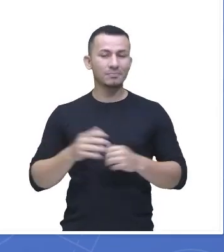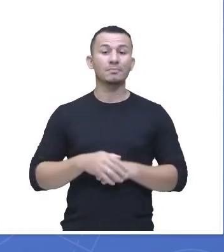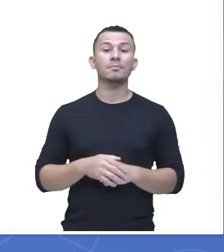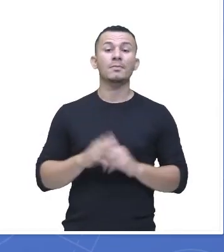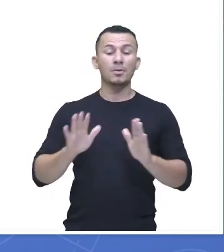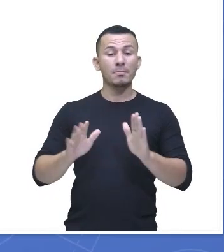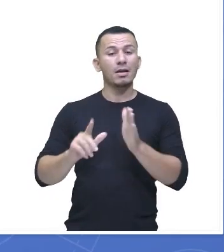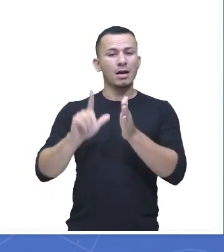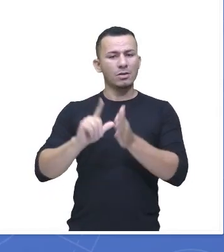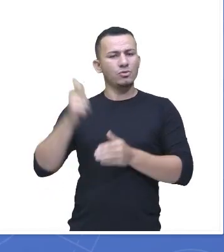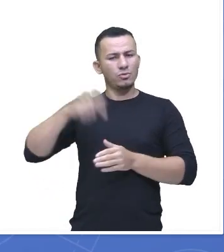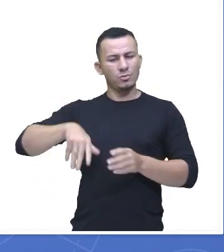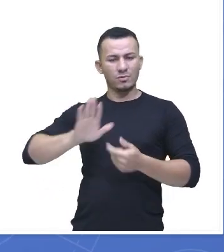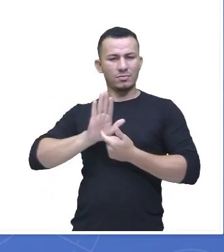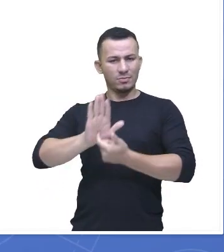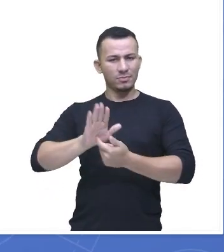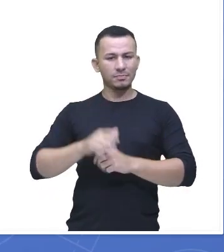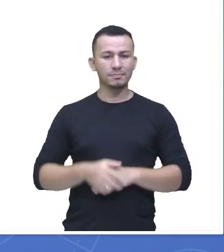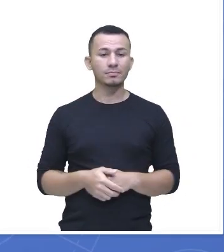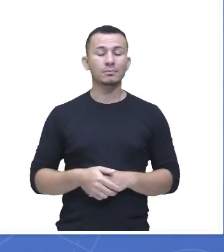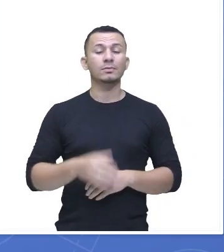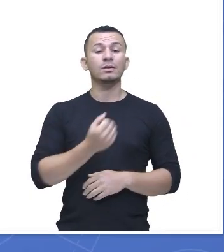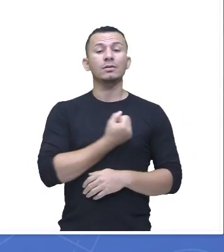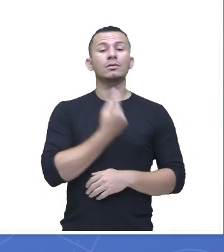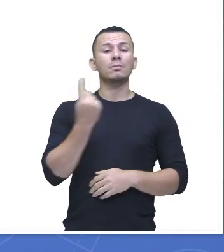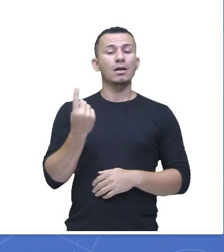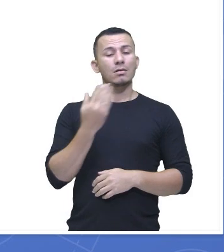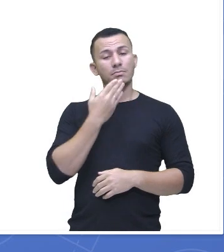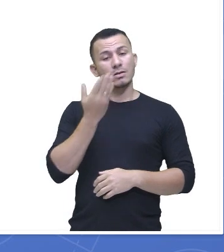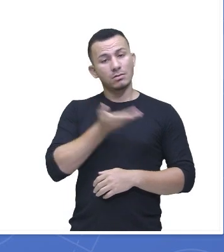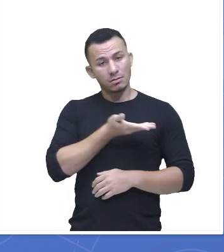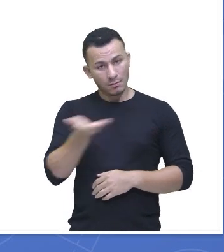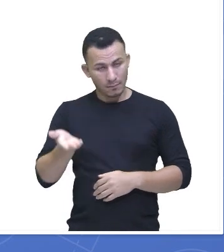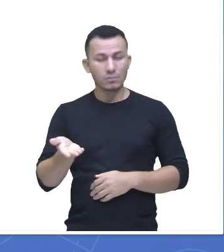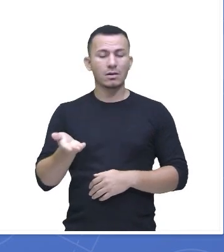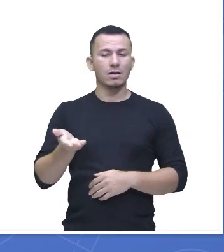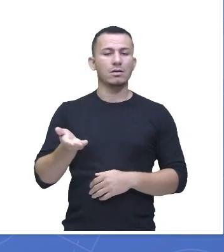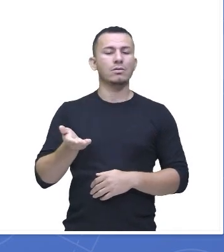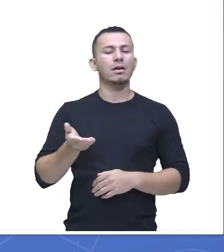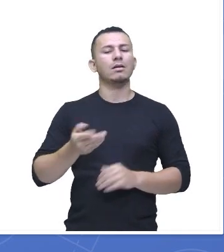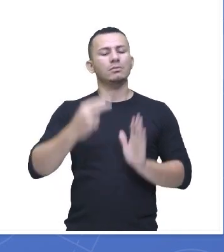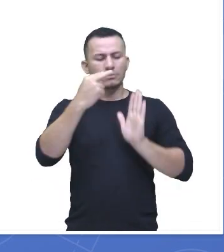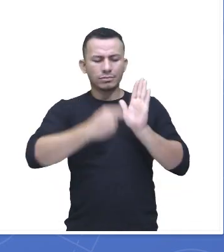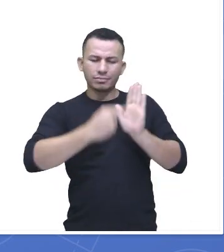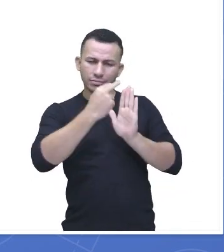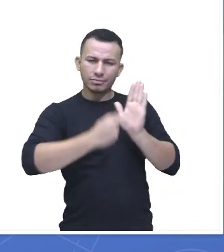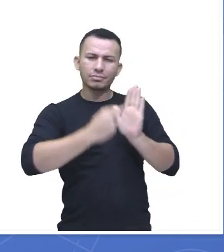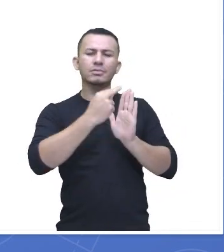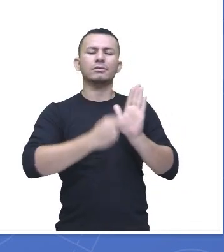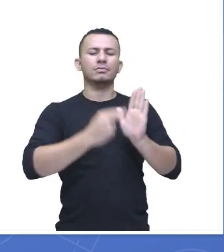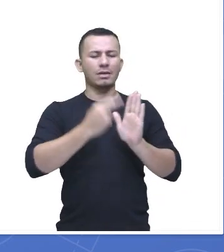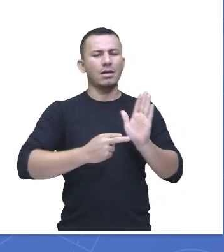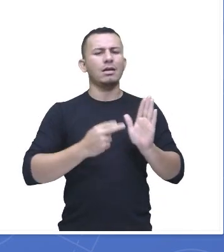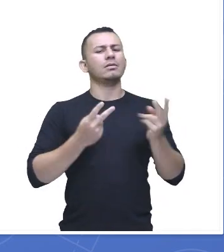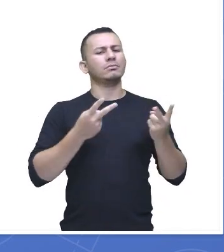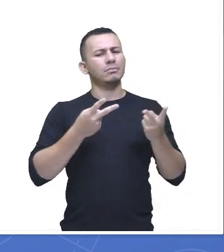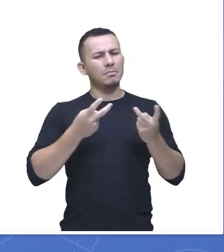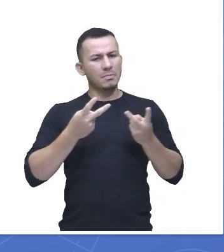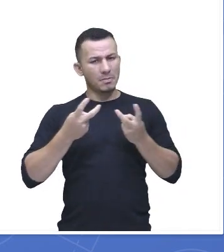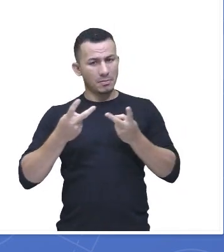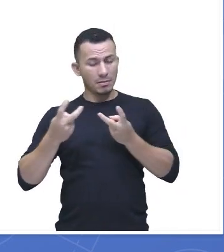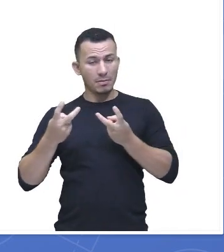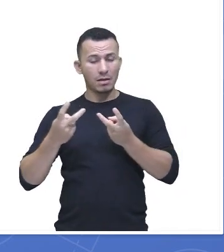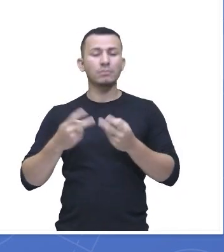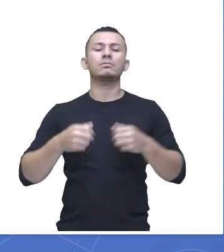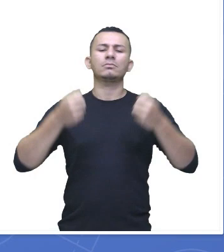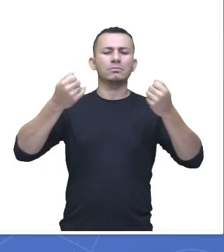relembrar cada uma delas? Então, na primeira questão, eu pedi que vocês observassem bem, né? Falei